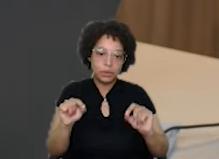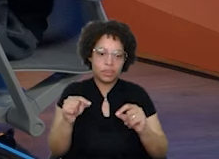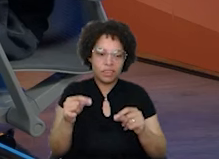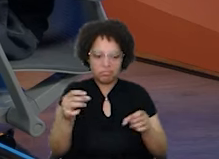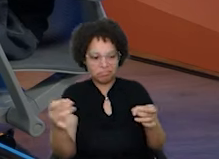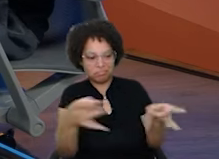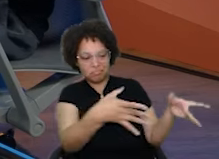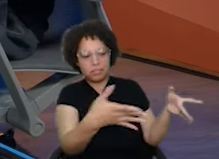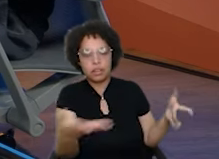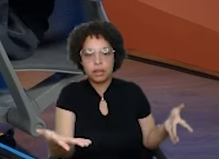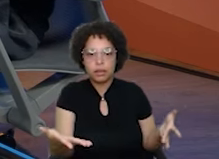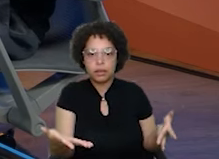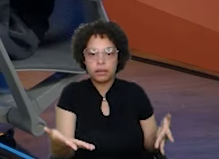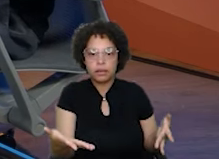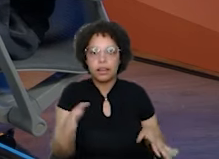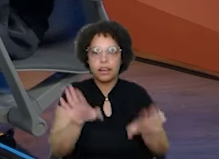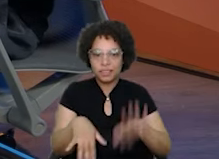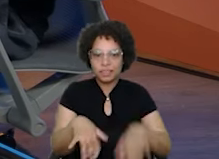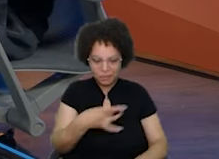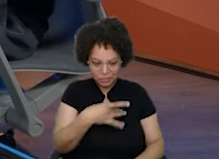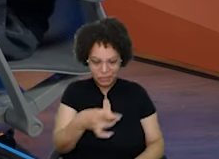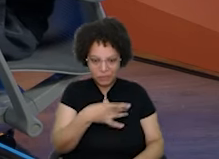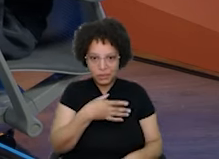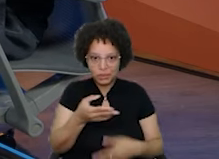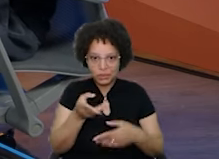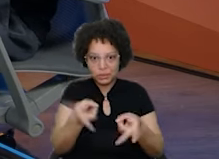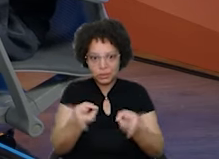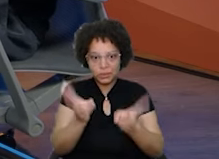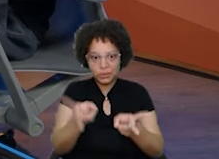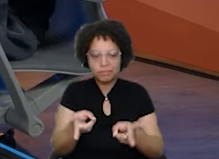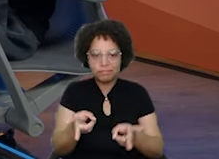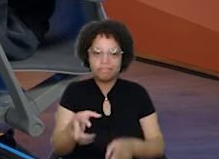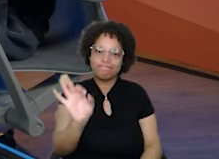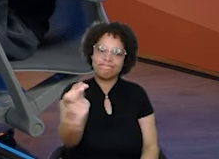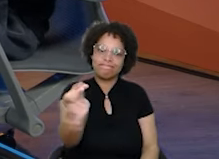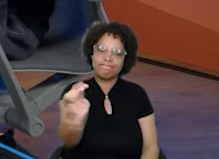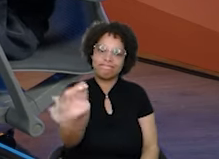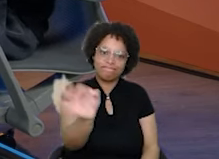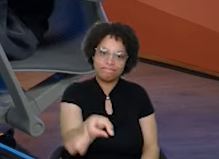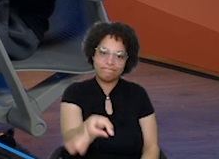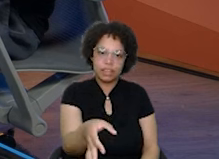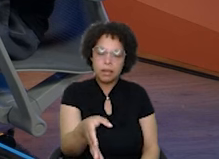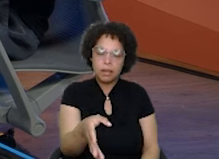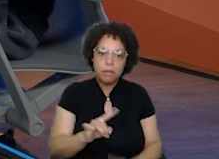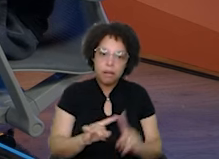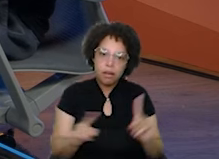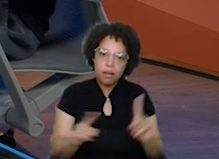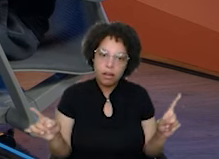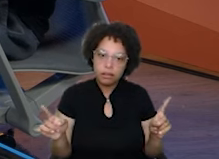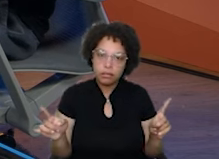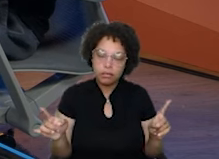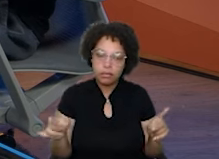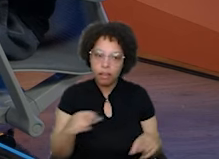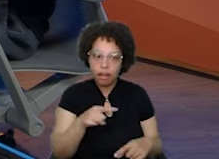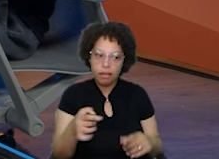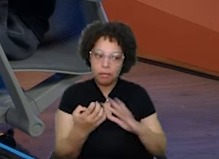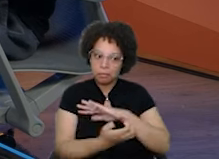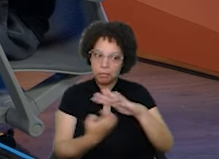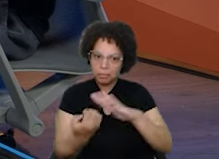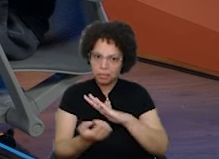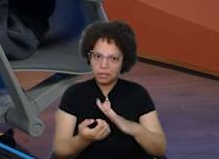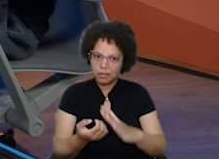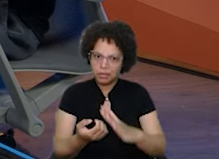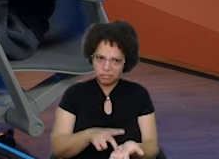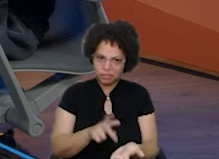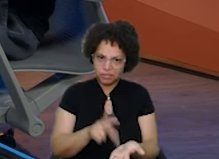dá até um certo medo de seguir adiante né É aí você fala ué mas será eh Será que essa empresa realmente ela tá